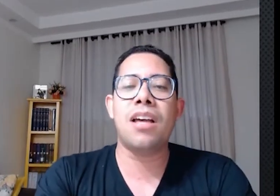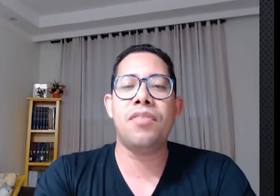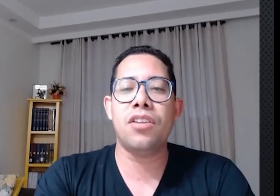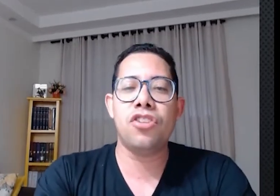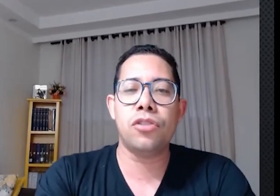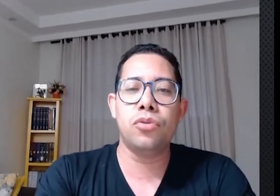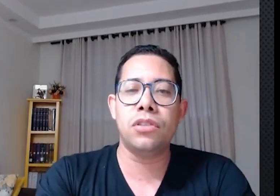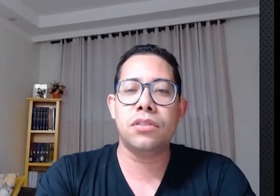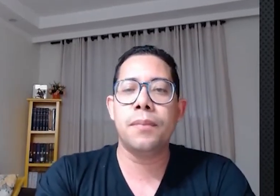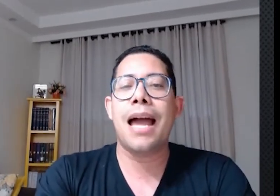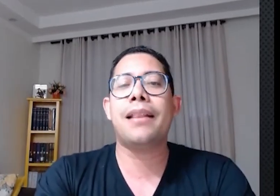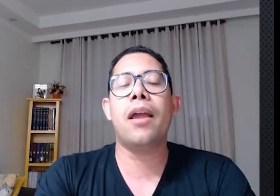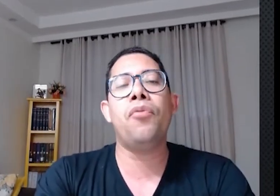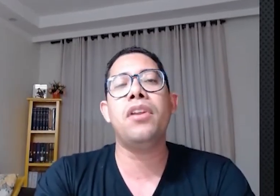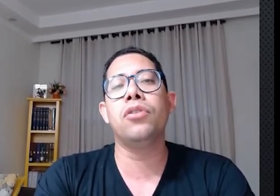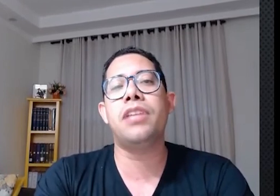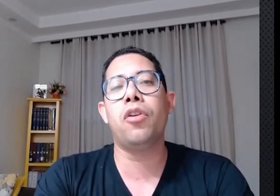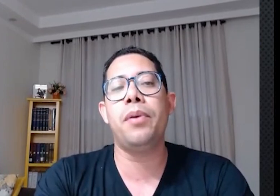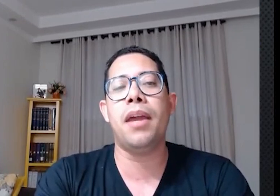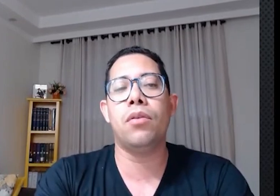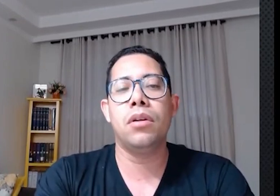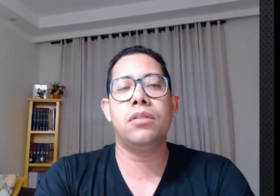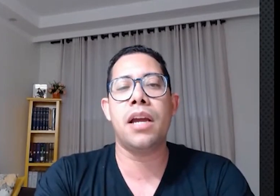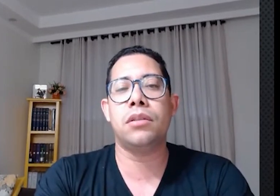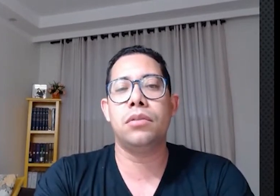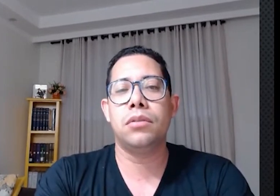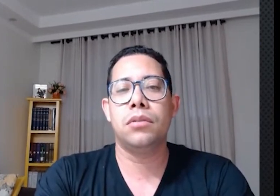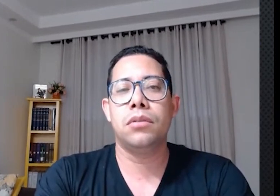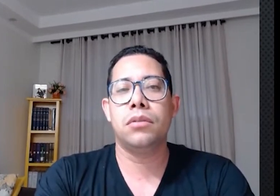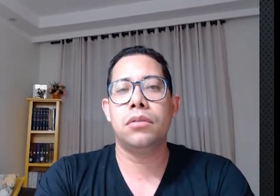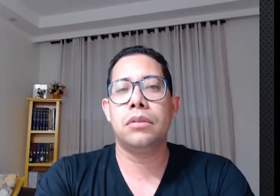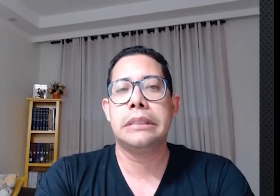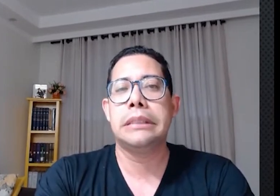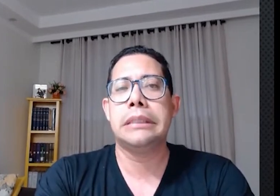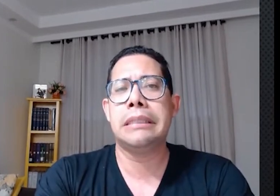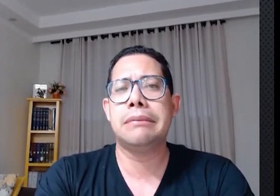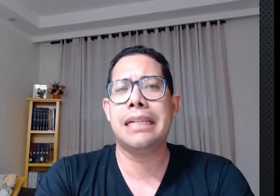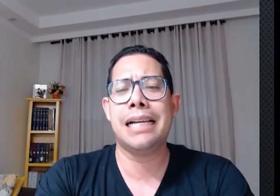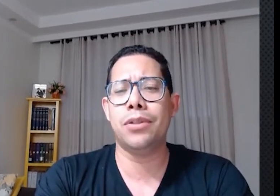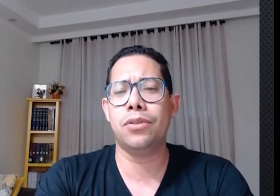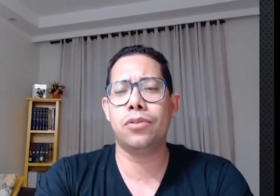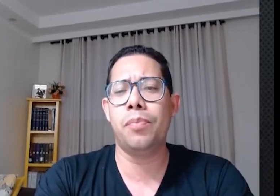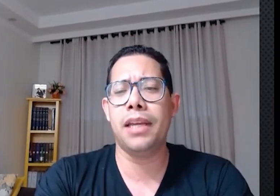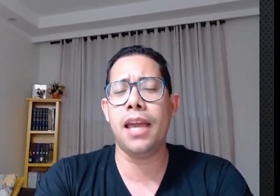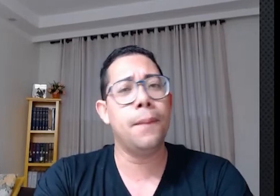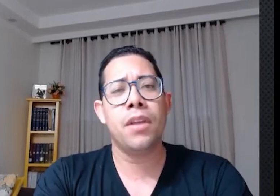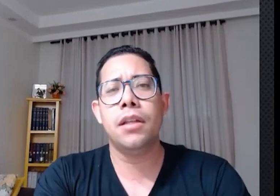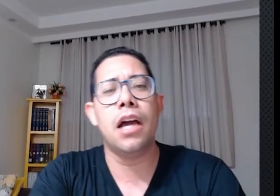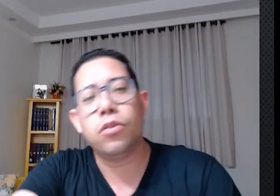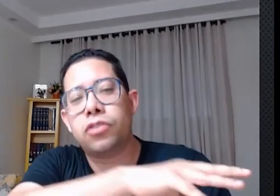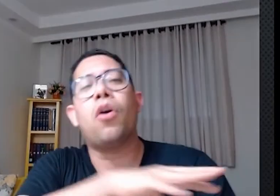após a vinda de Jesus até o final do século I, certo? Não? Ai, meu Deus,